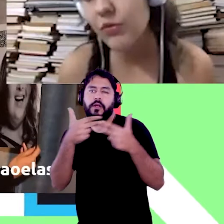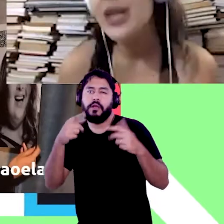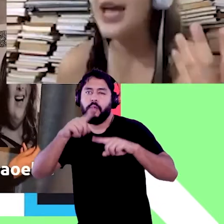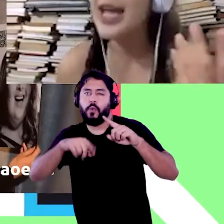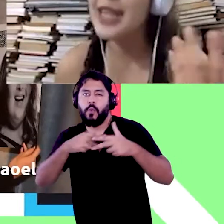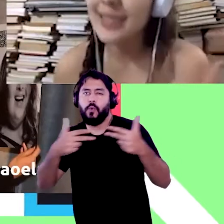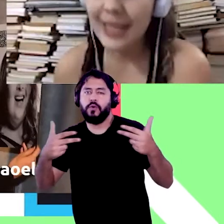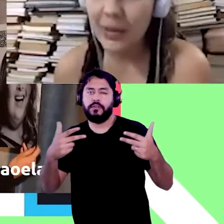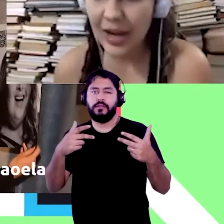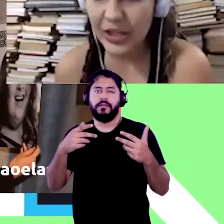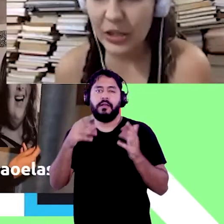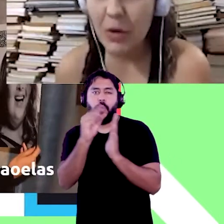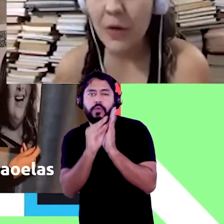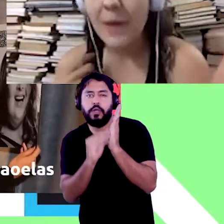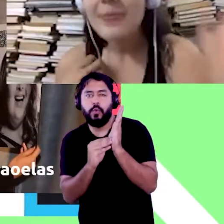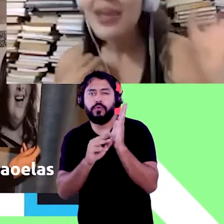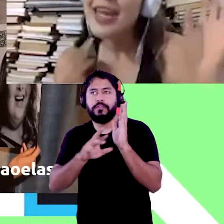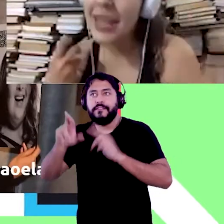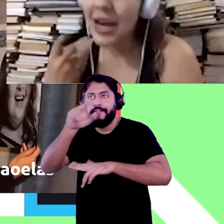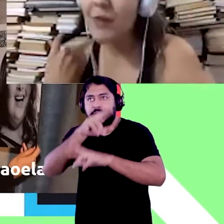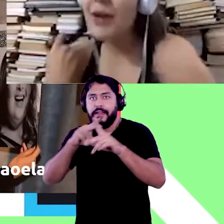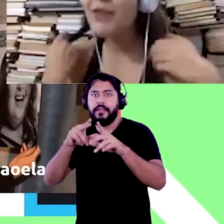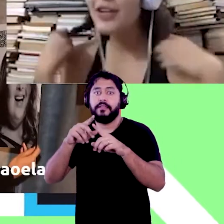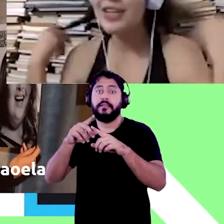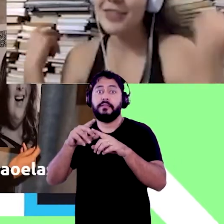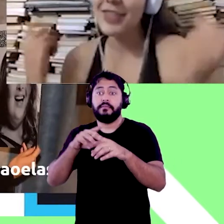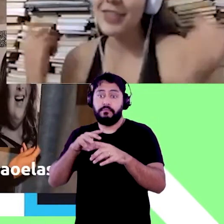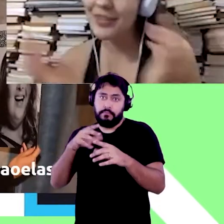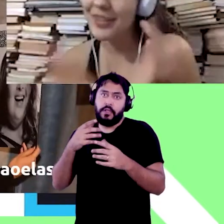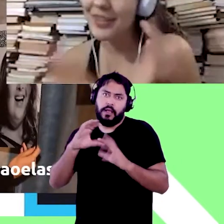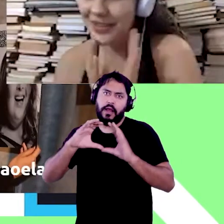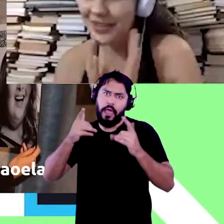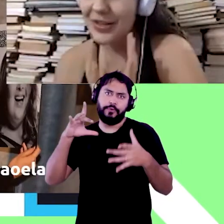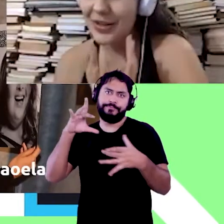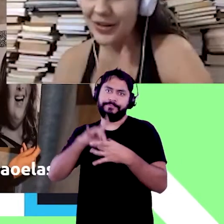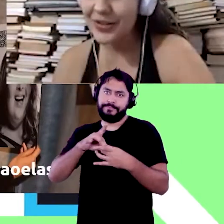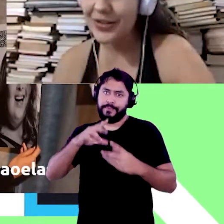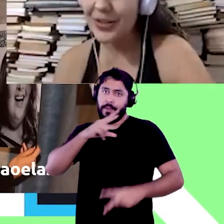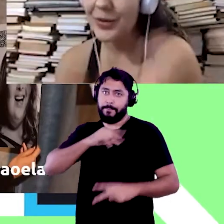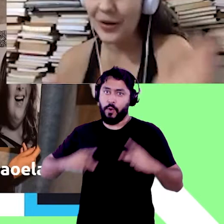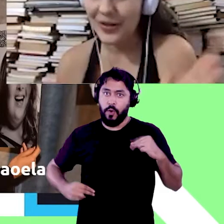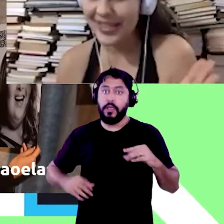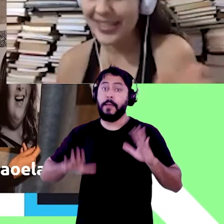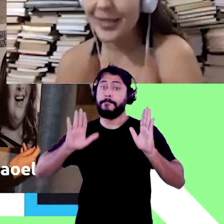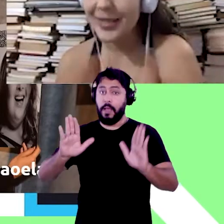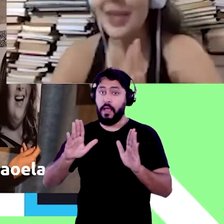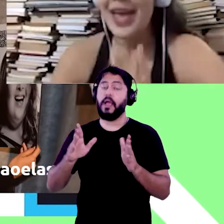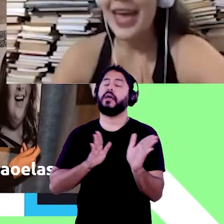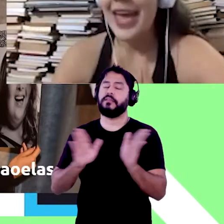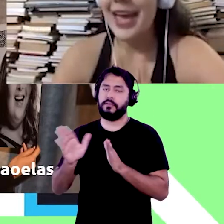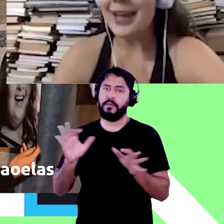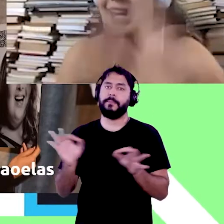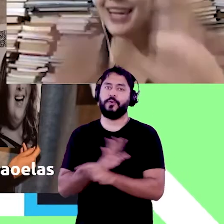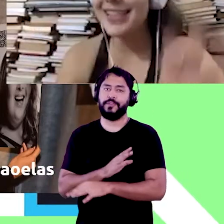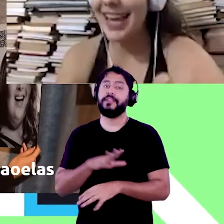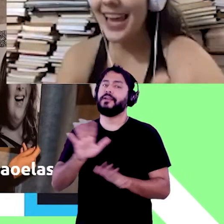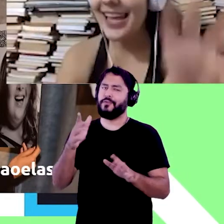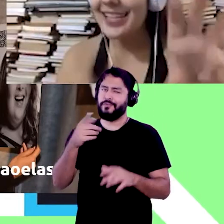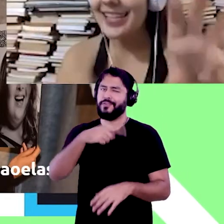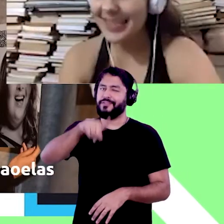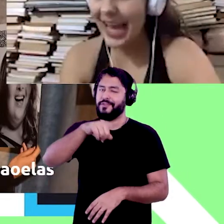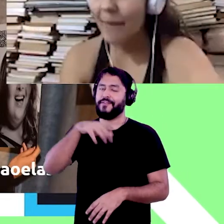conteúdos nessa linguagem de moda. Então, eu vou deixar vocês curiosos e curiosas. Quem